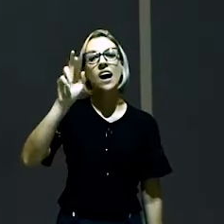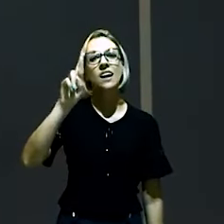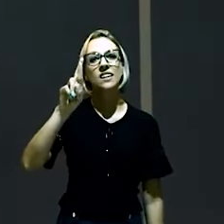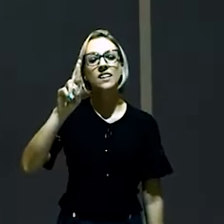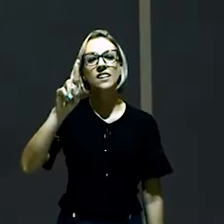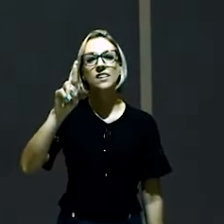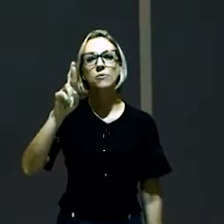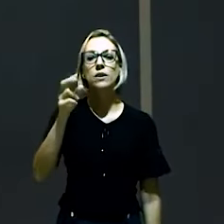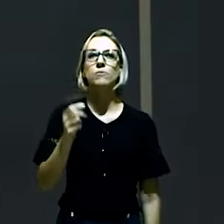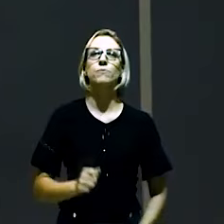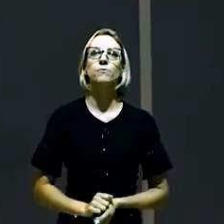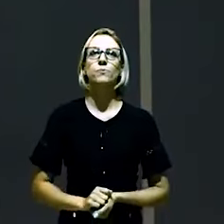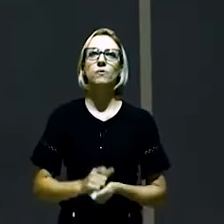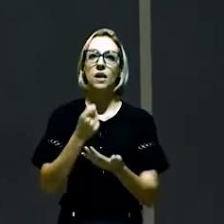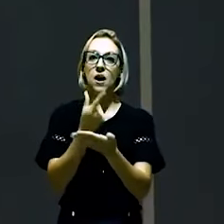R$313.